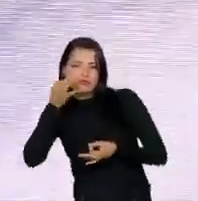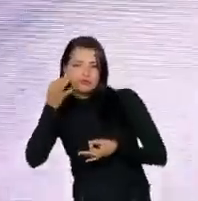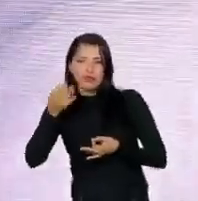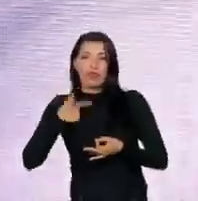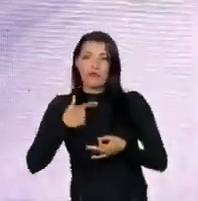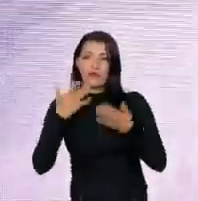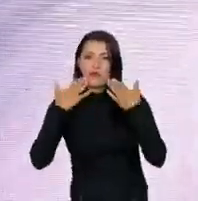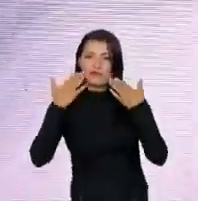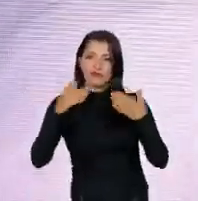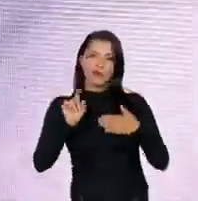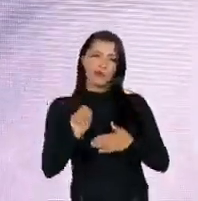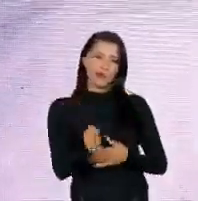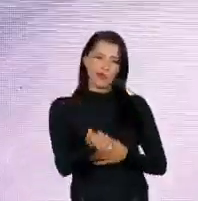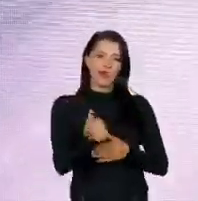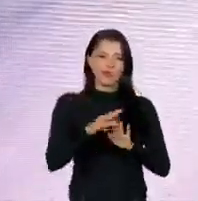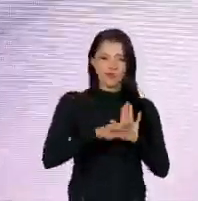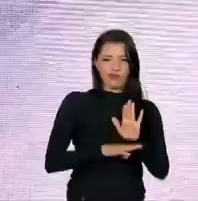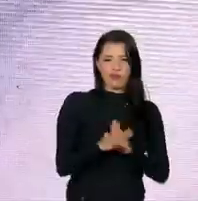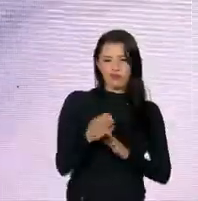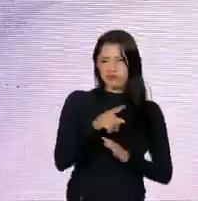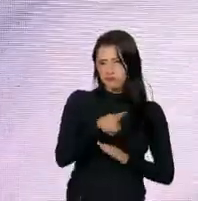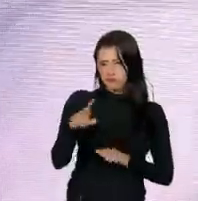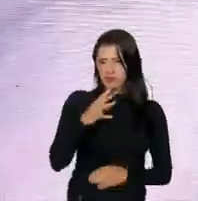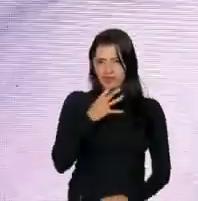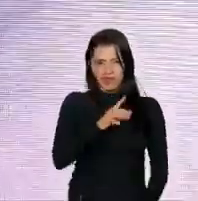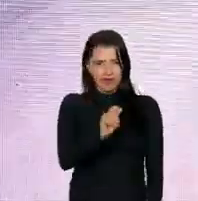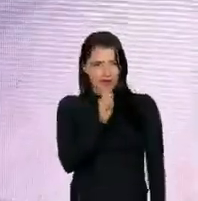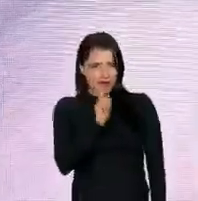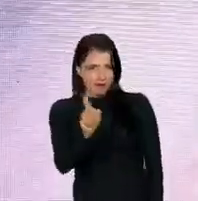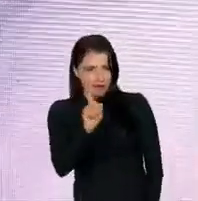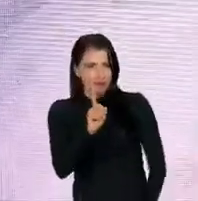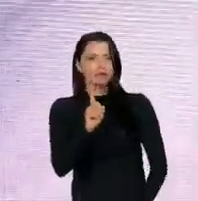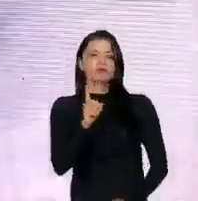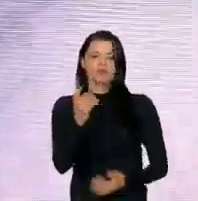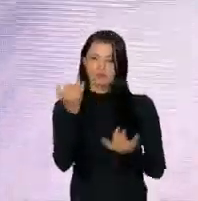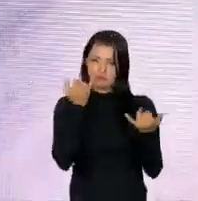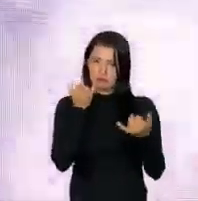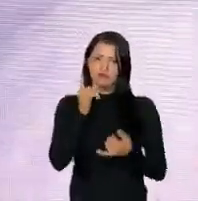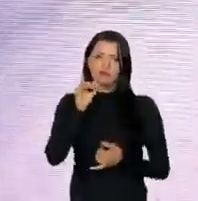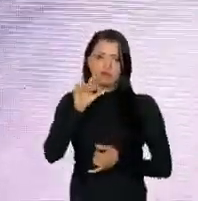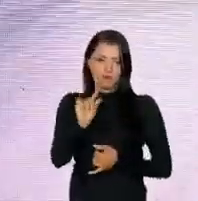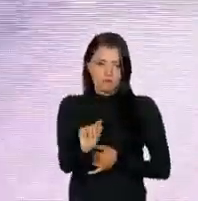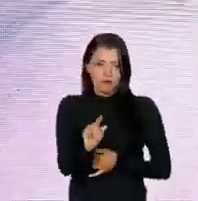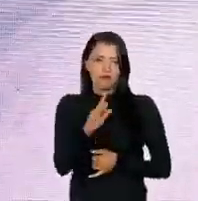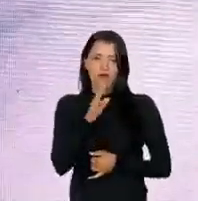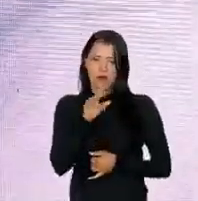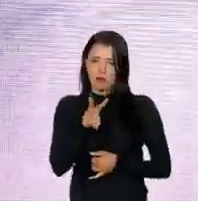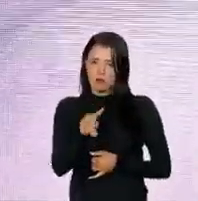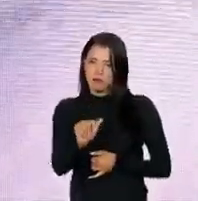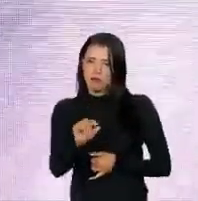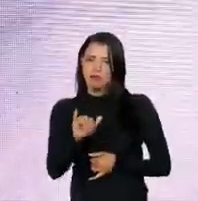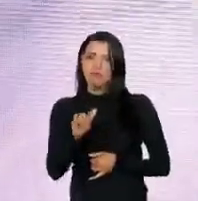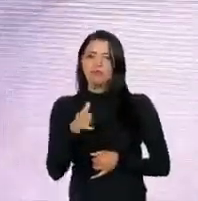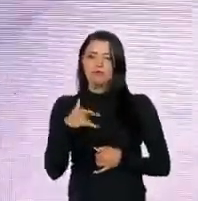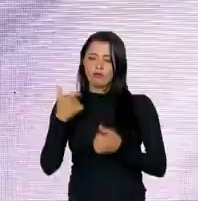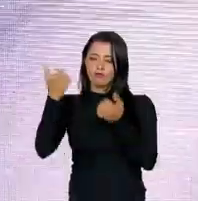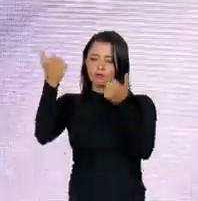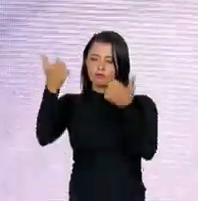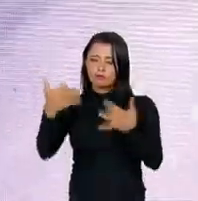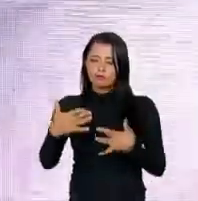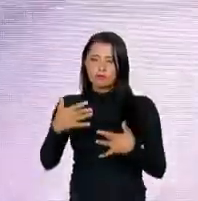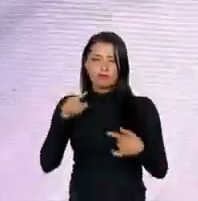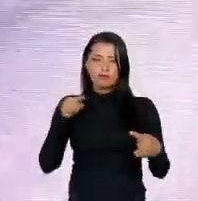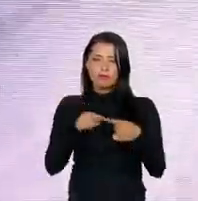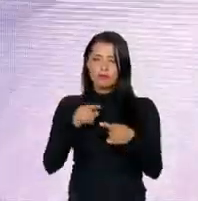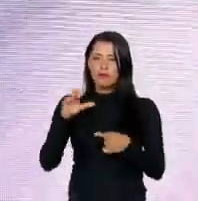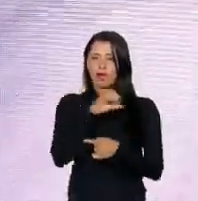aqui do programa. Quem não conhece ainda vai passar um pouco a conhecer. E aí eu vou falando, vou procurar ser bem